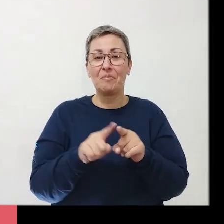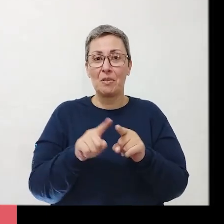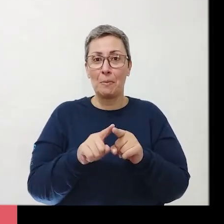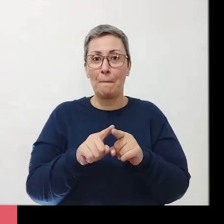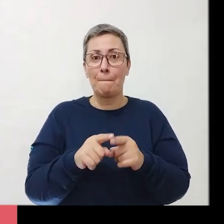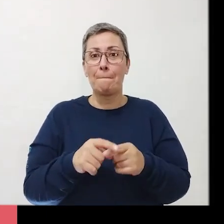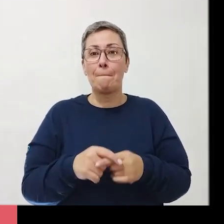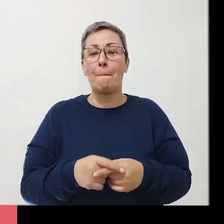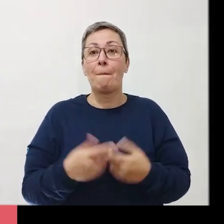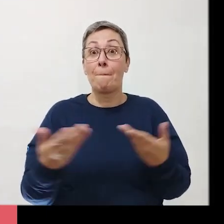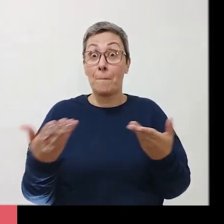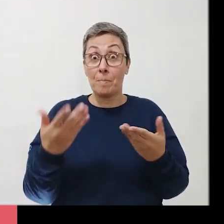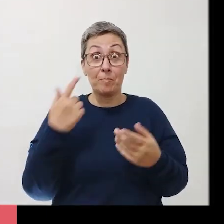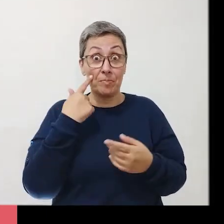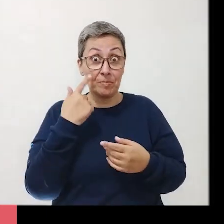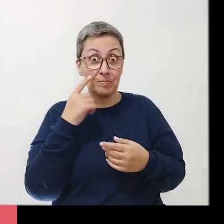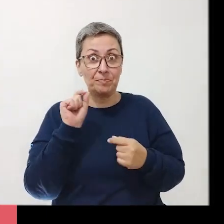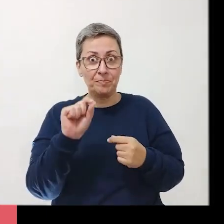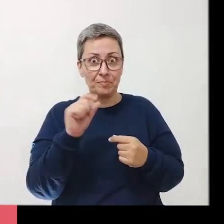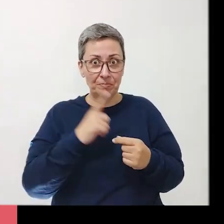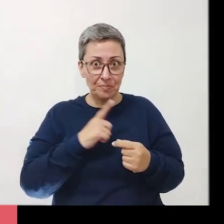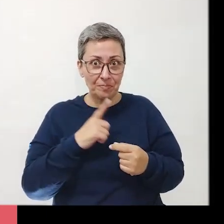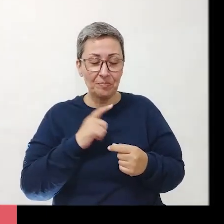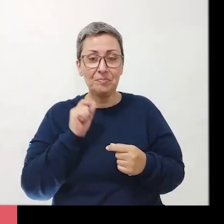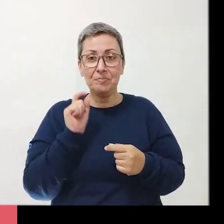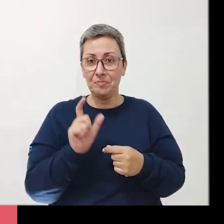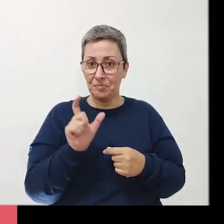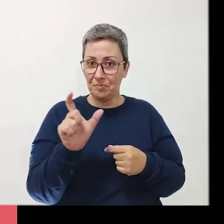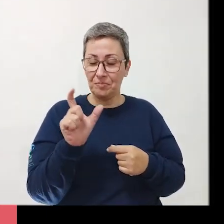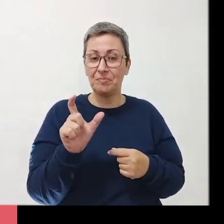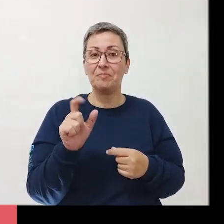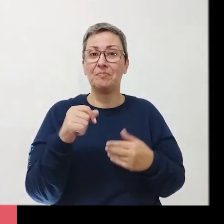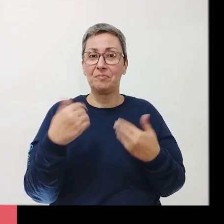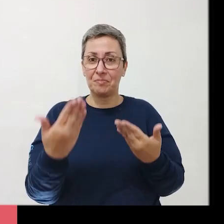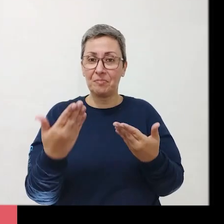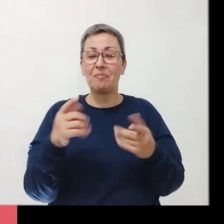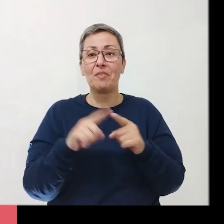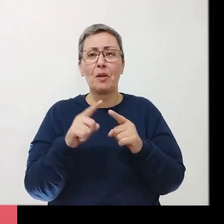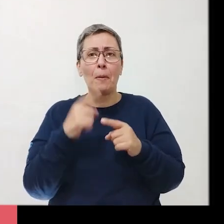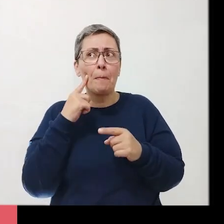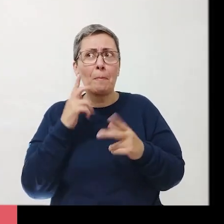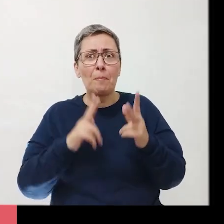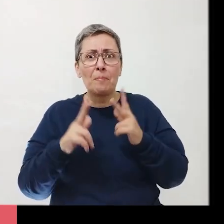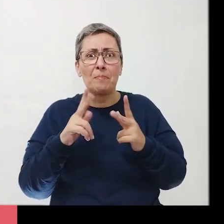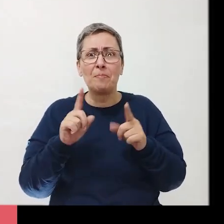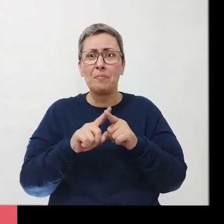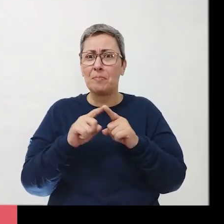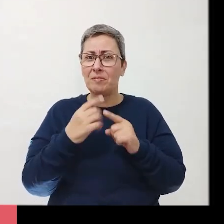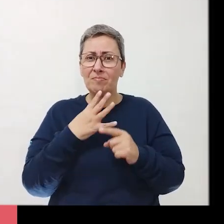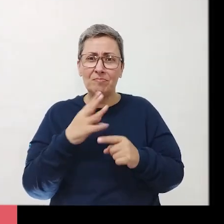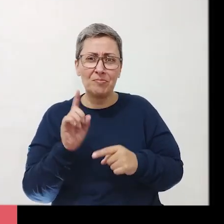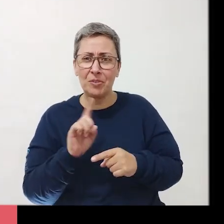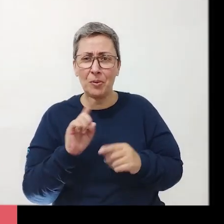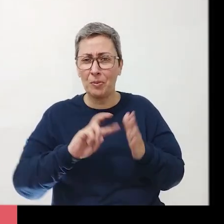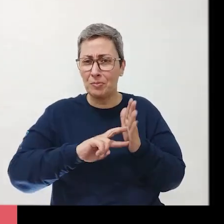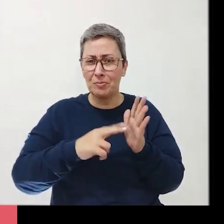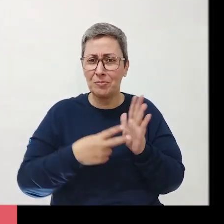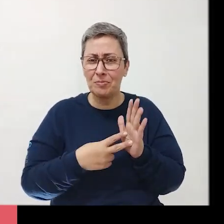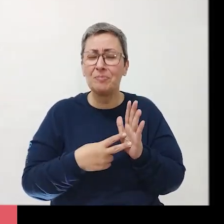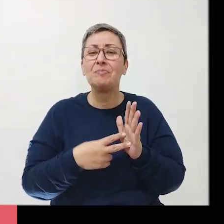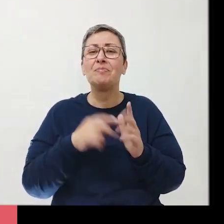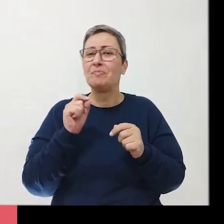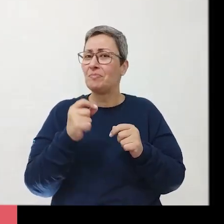E se tiver alguma palavra que vocês ouviram hoje, que vocês não sabem o significado, não fiquem sem